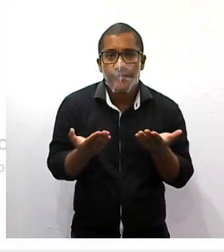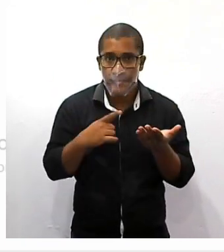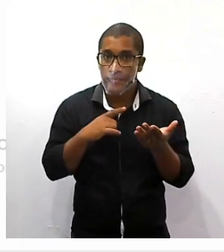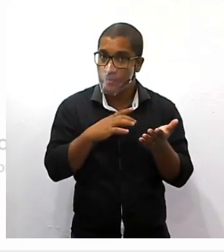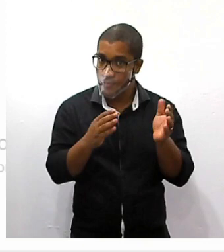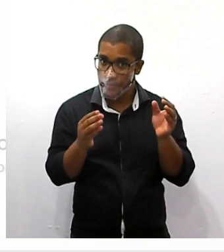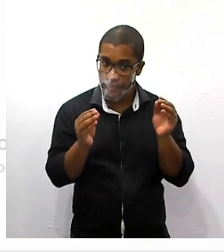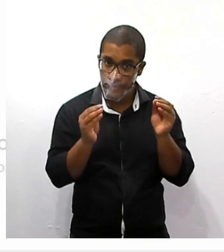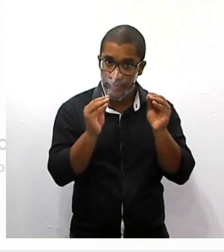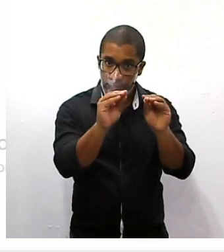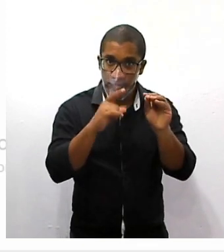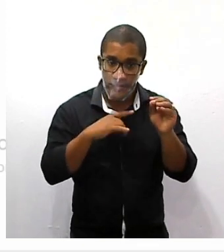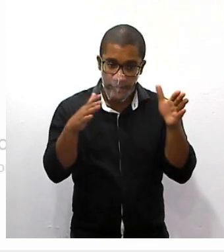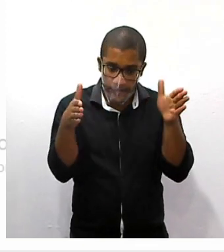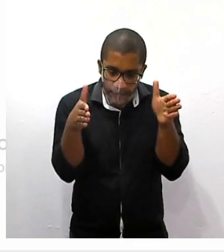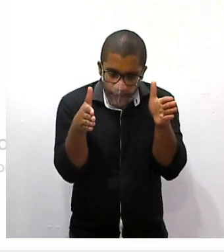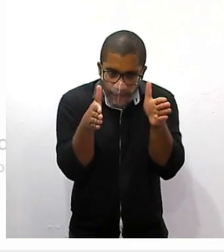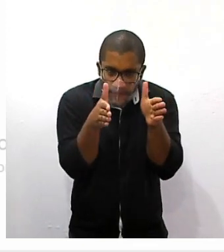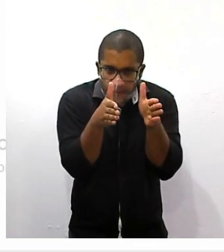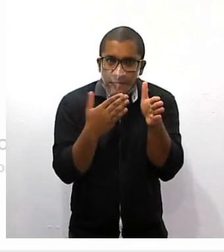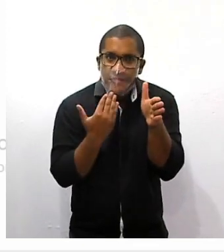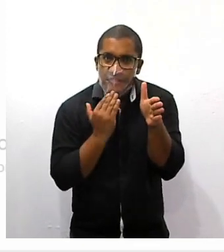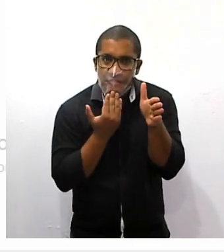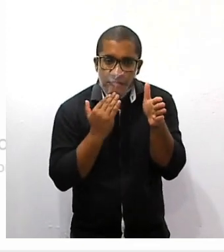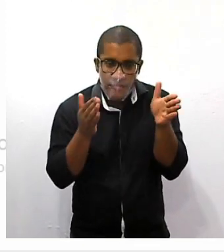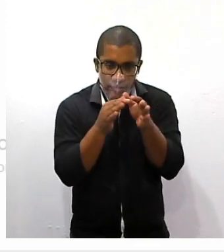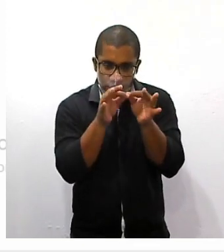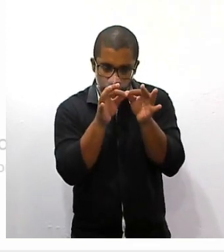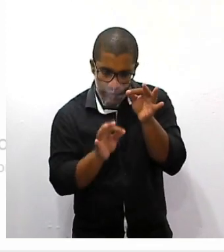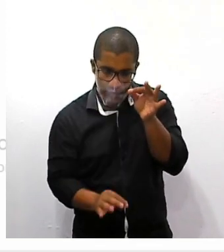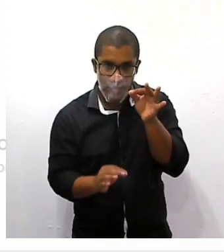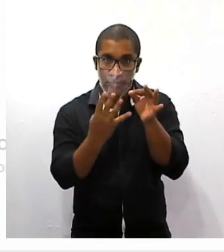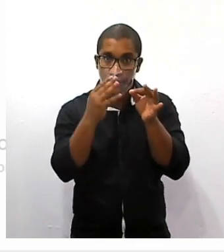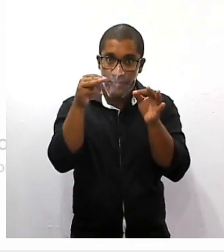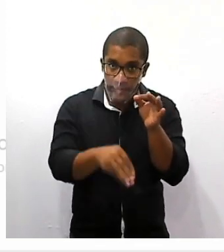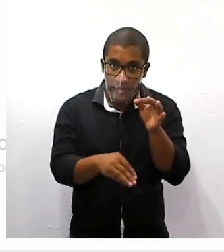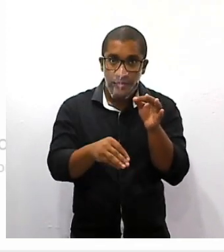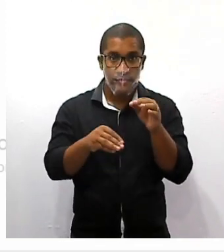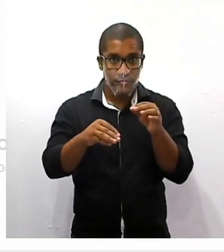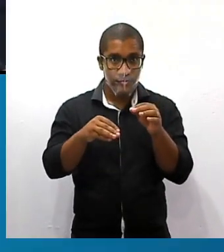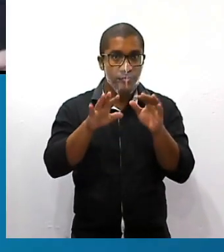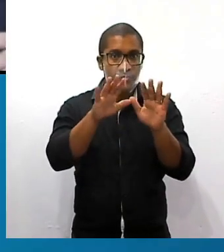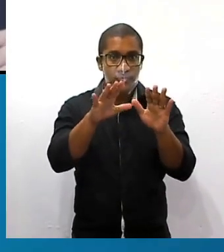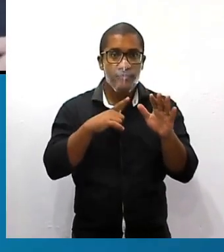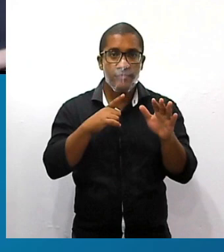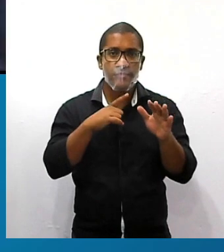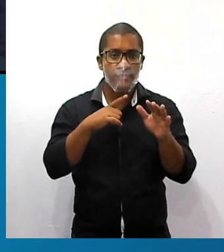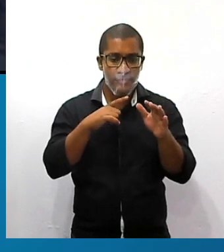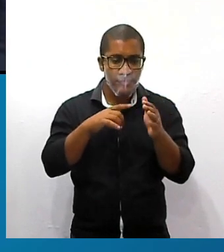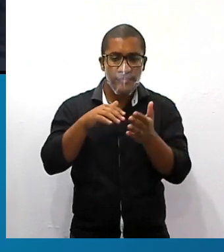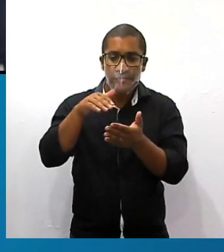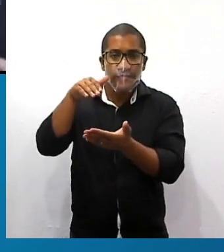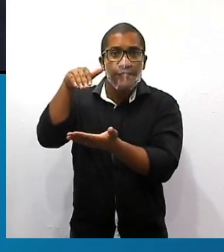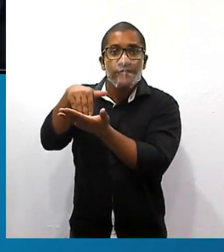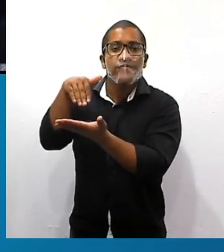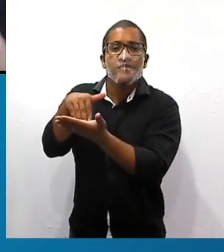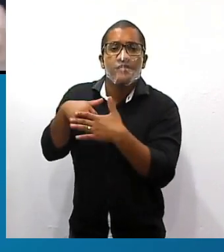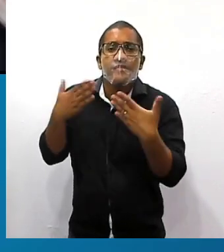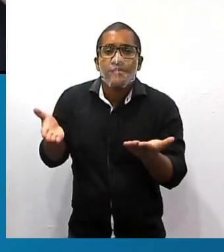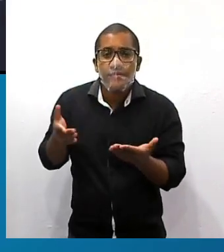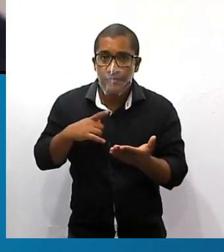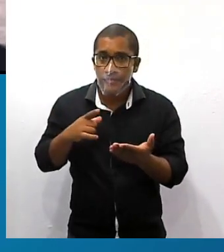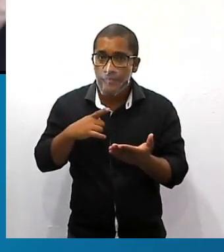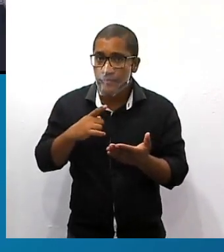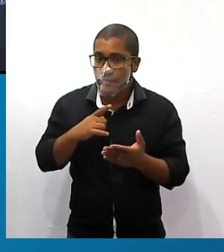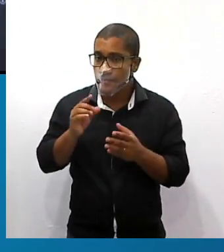está lá deformando a mola a uma altura de 4 metros do chão. Qual é a energia mecânica do fim? É quando ele